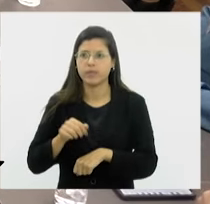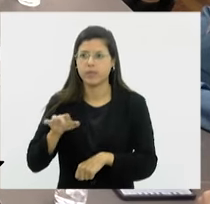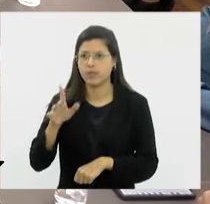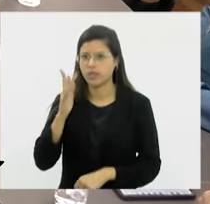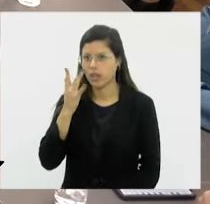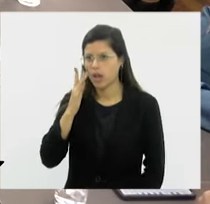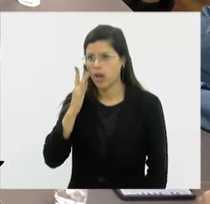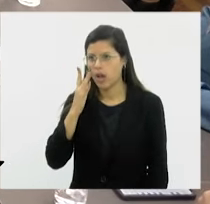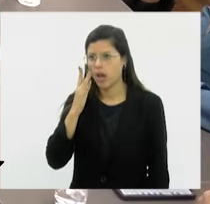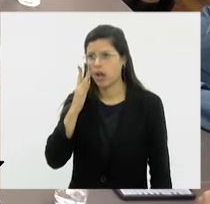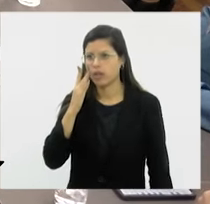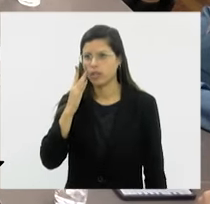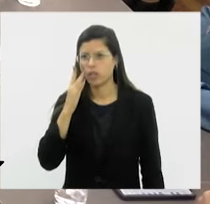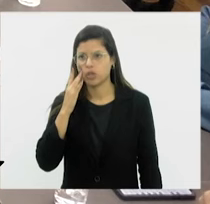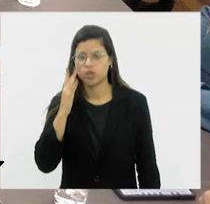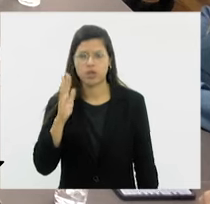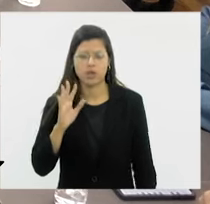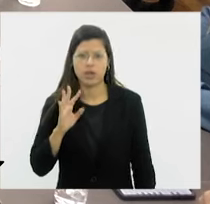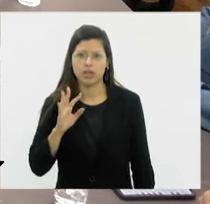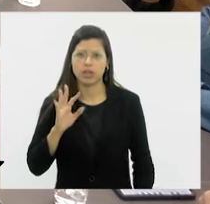qualquer menção ou qualquer